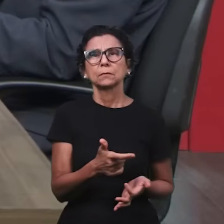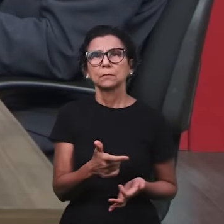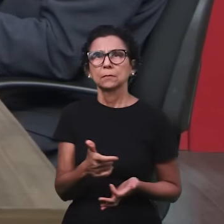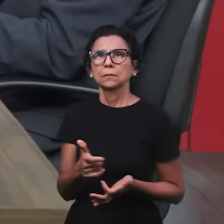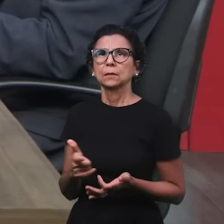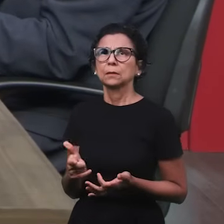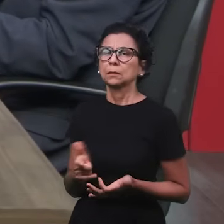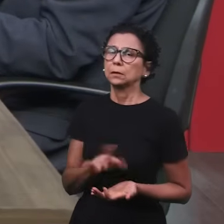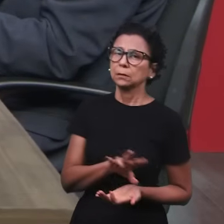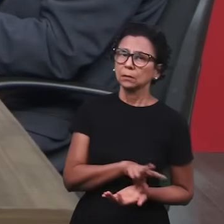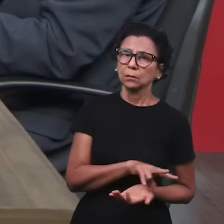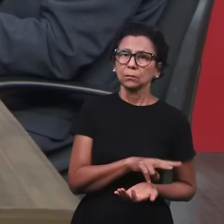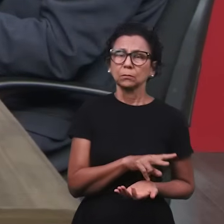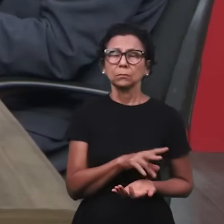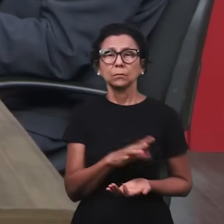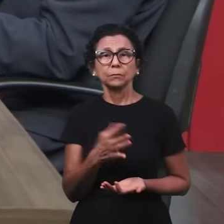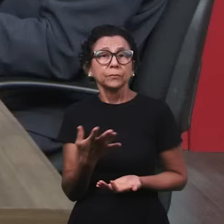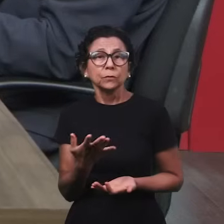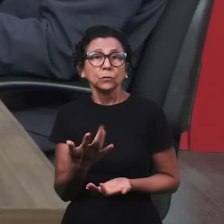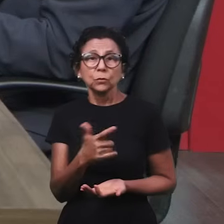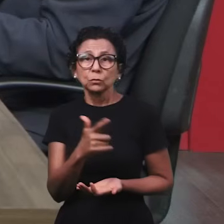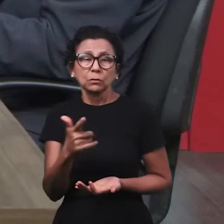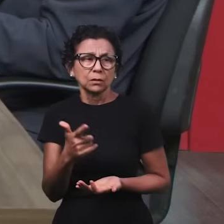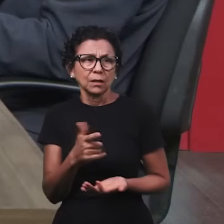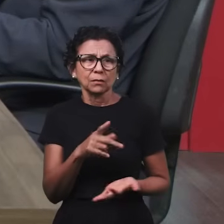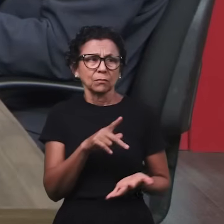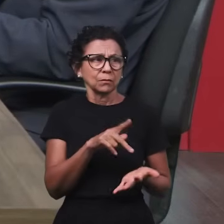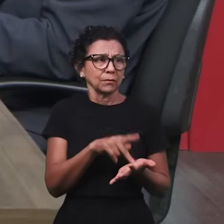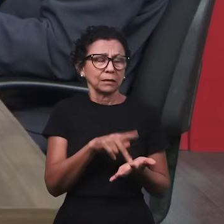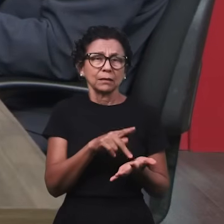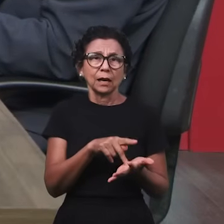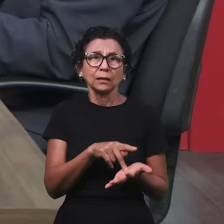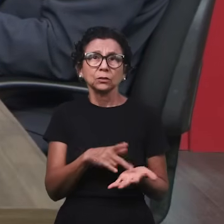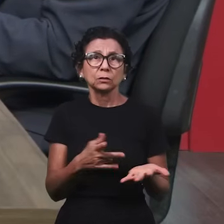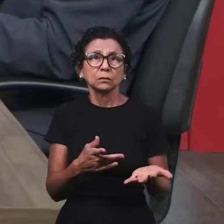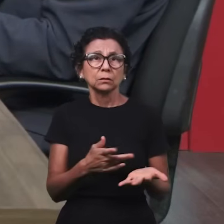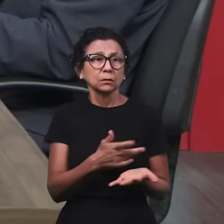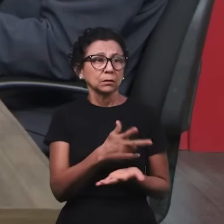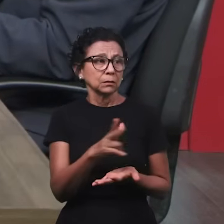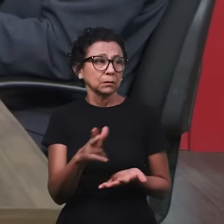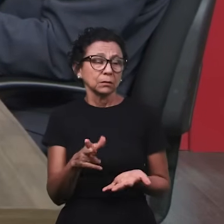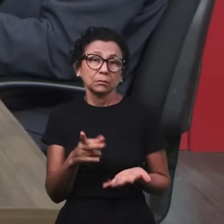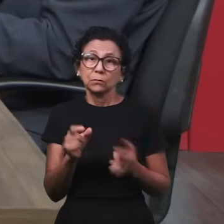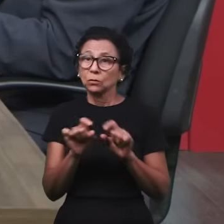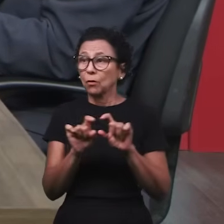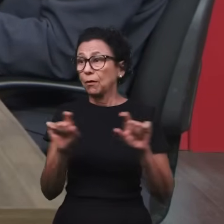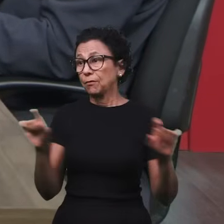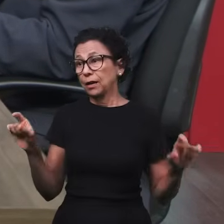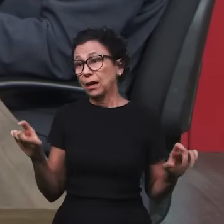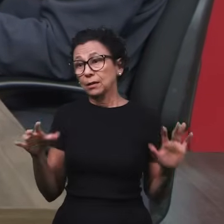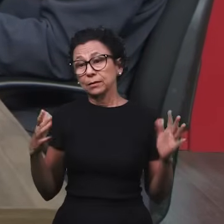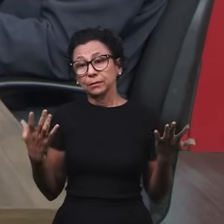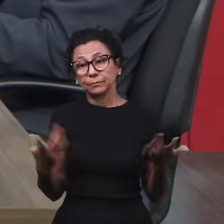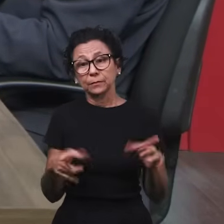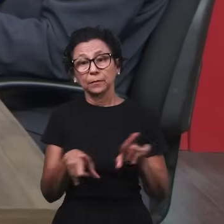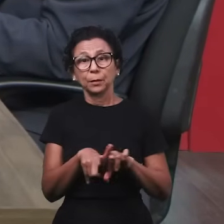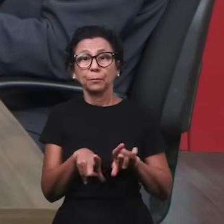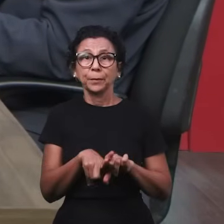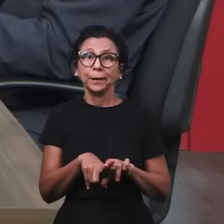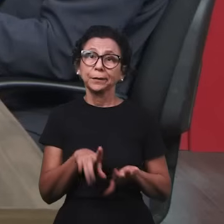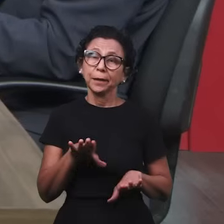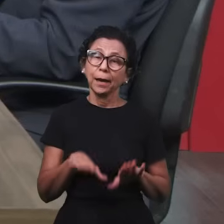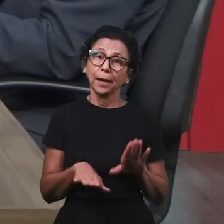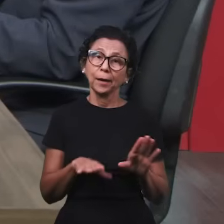questão que é contrária, né? Porque se não existe nenhuma verdade absoluta, até essa frase também é relativa. Até a frase é relativa. Até a frase é